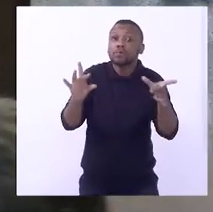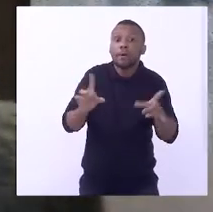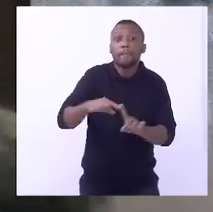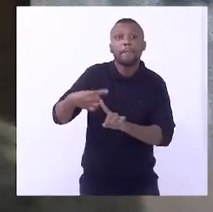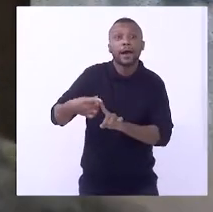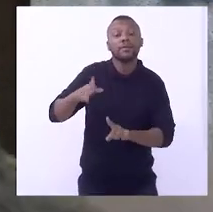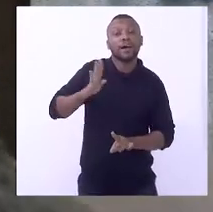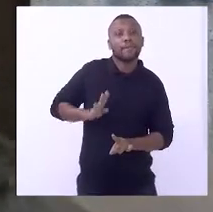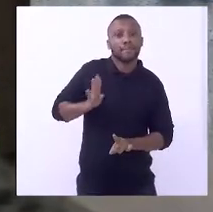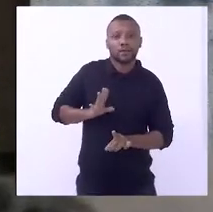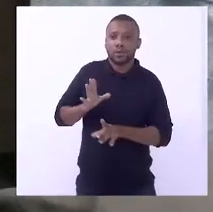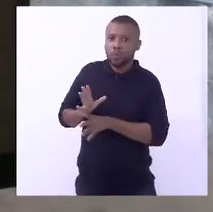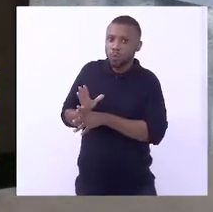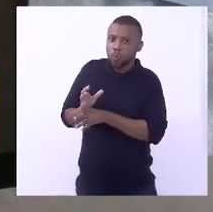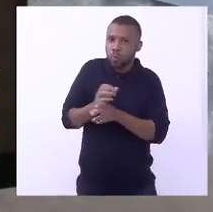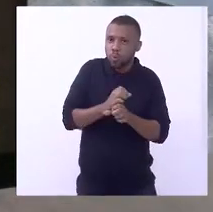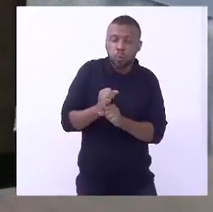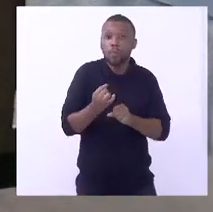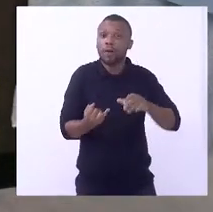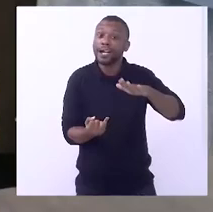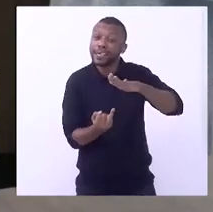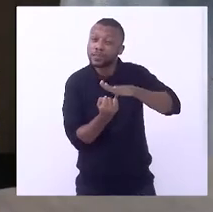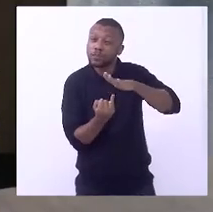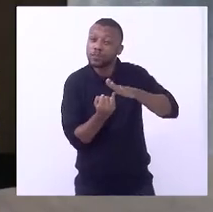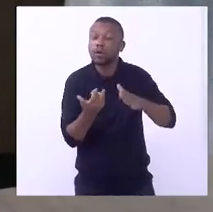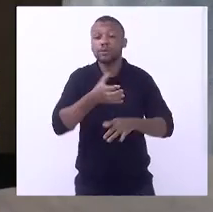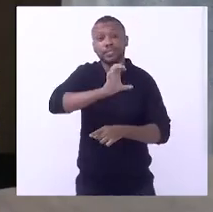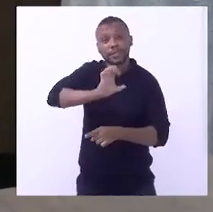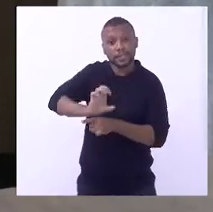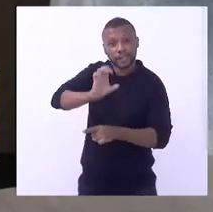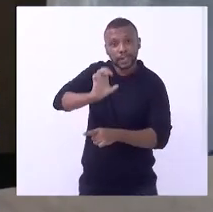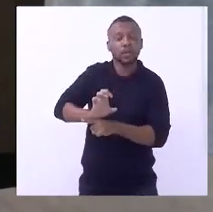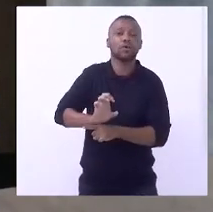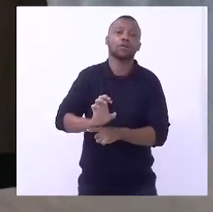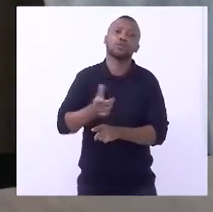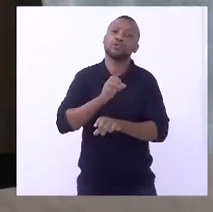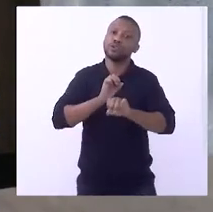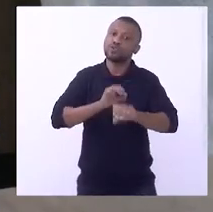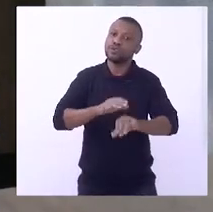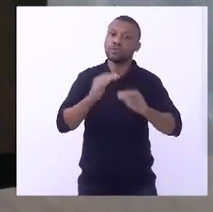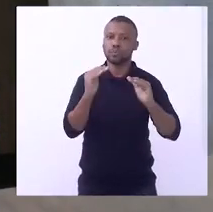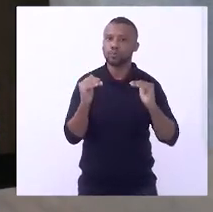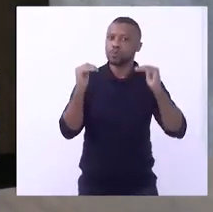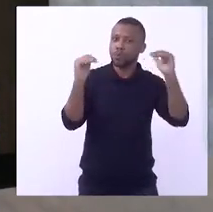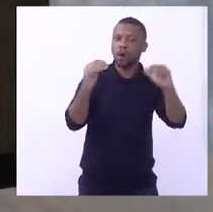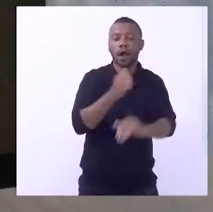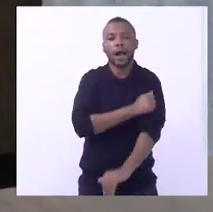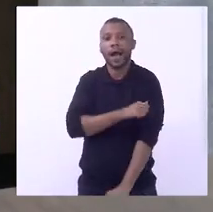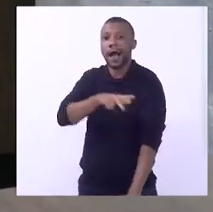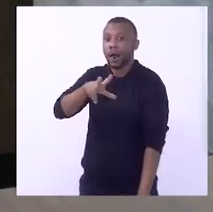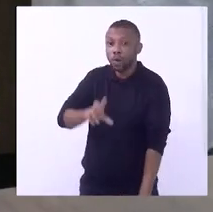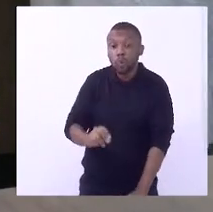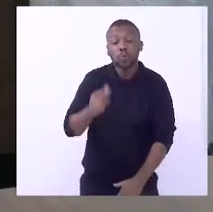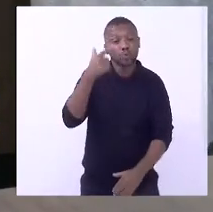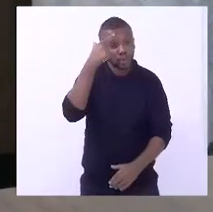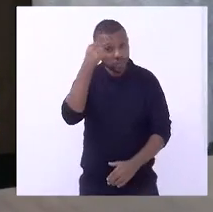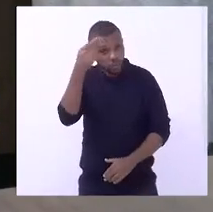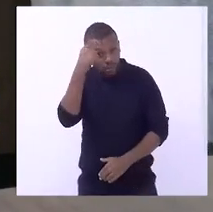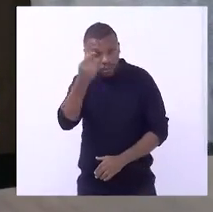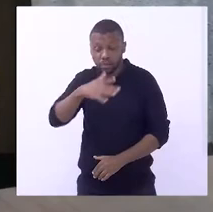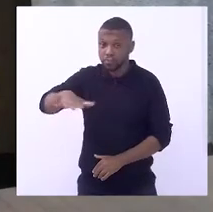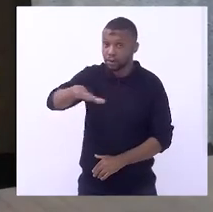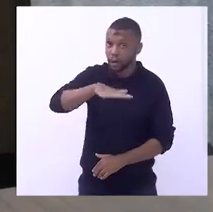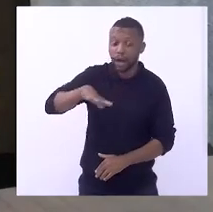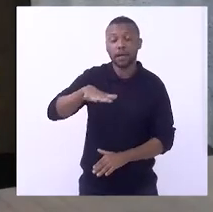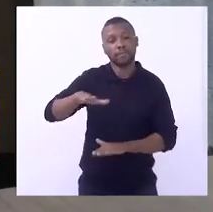de bolsas previstas por instituições estaduais de ensino superior a estudantes dos cursos de graduação para desenvolvimento